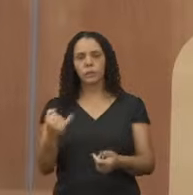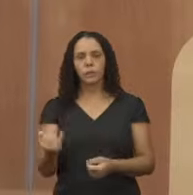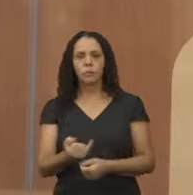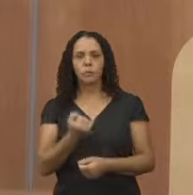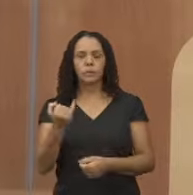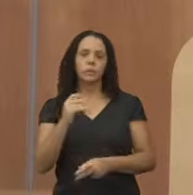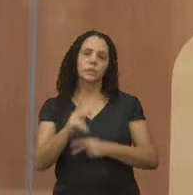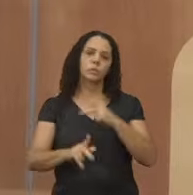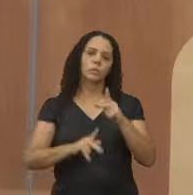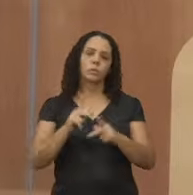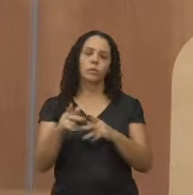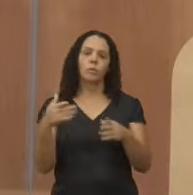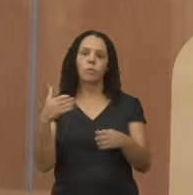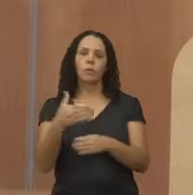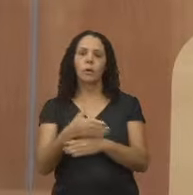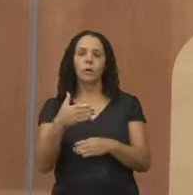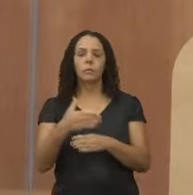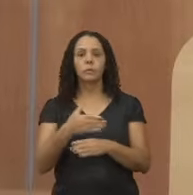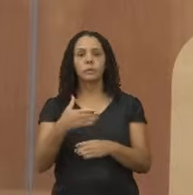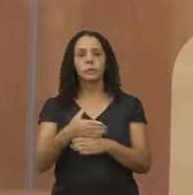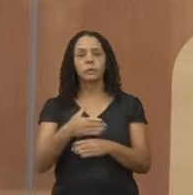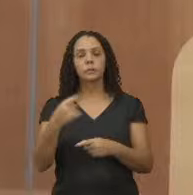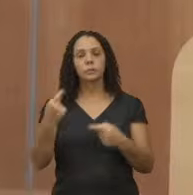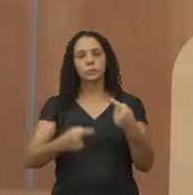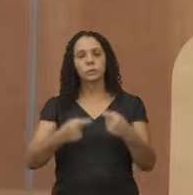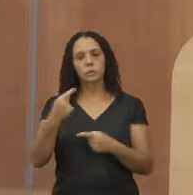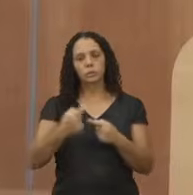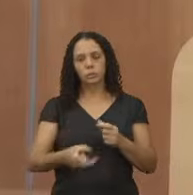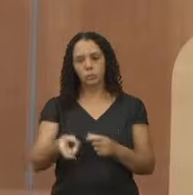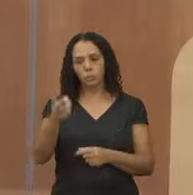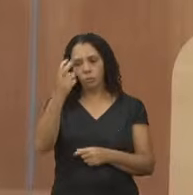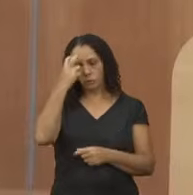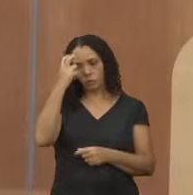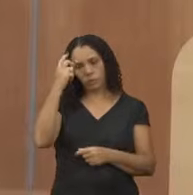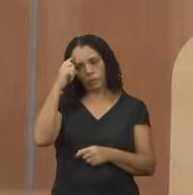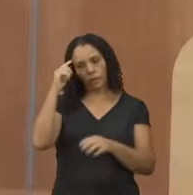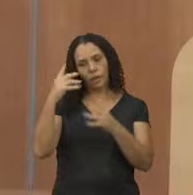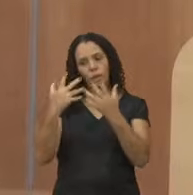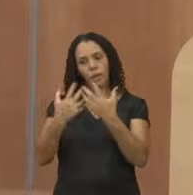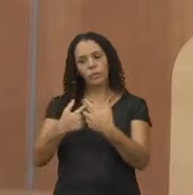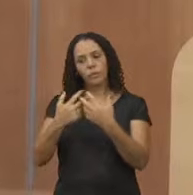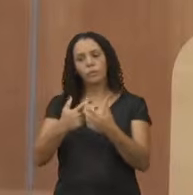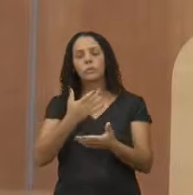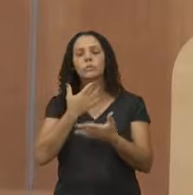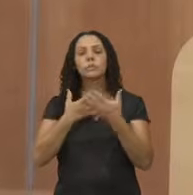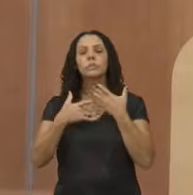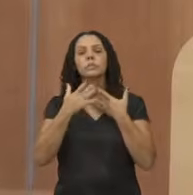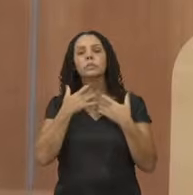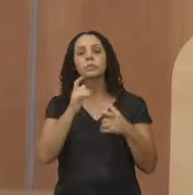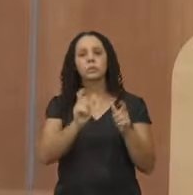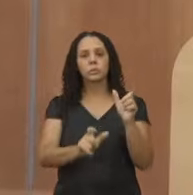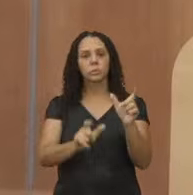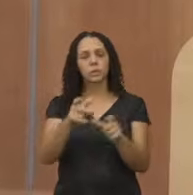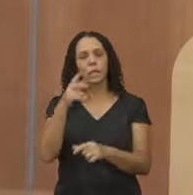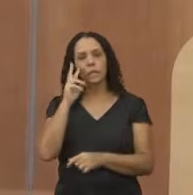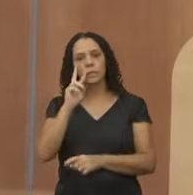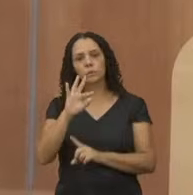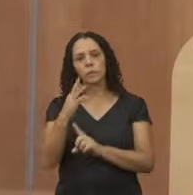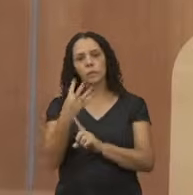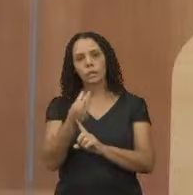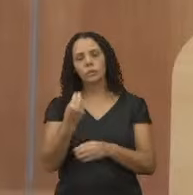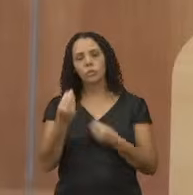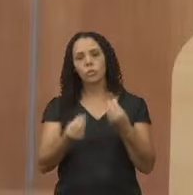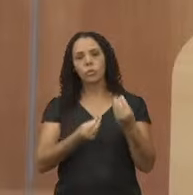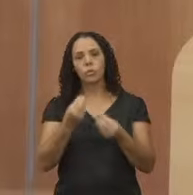participação cidadã na definição de políticas culturais, refletindo o desejo das pessoas de ver a arte como um